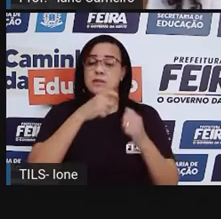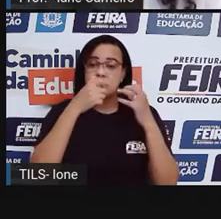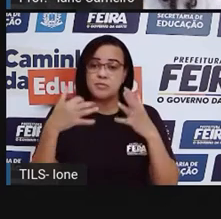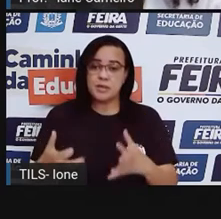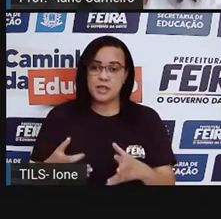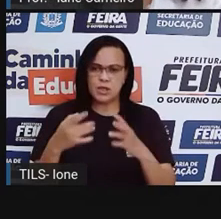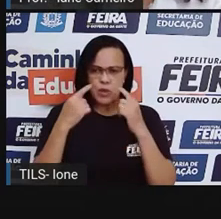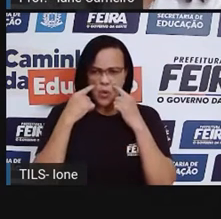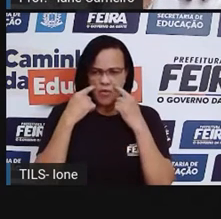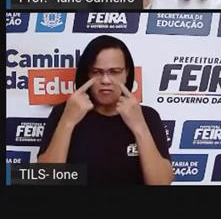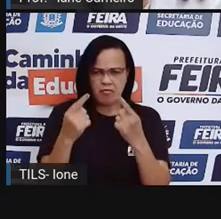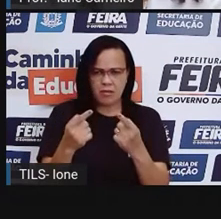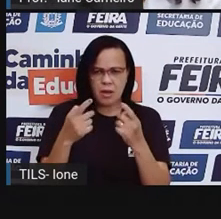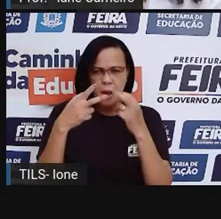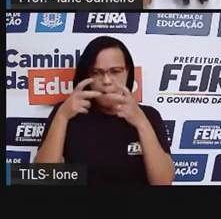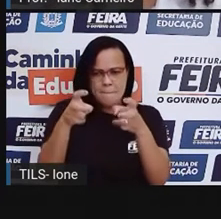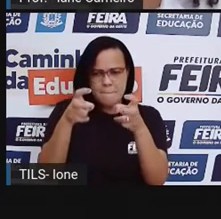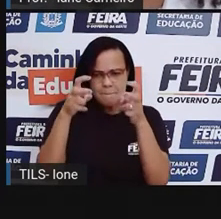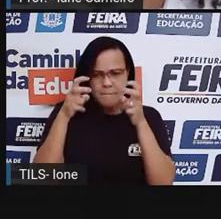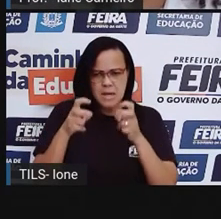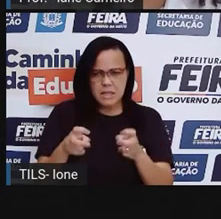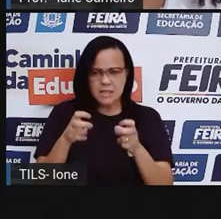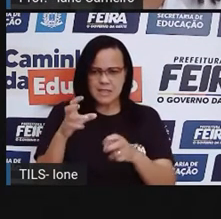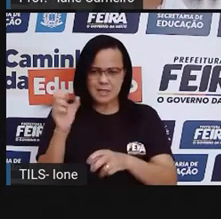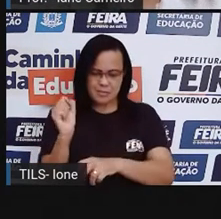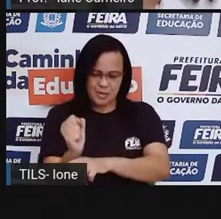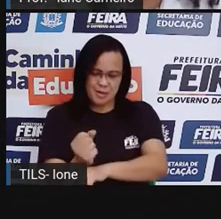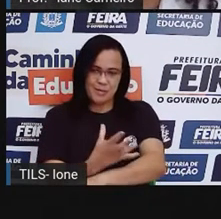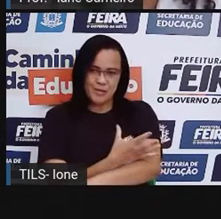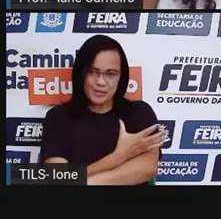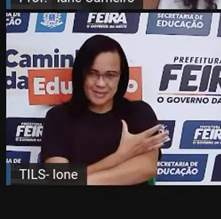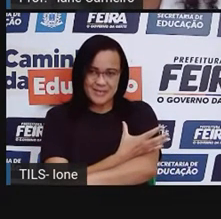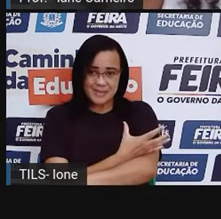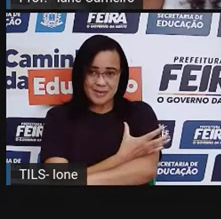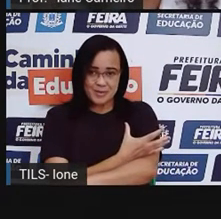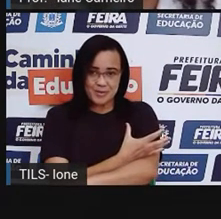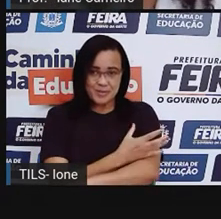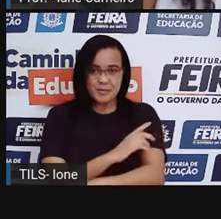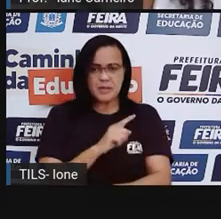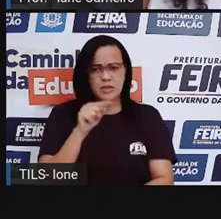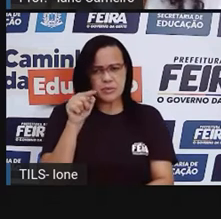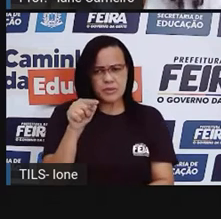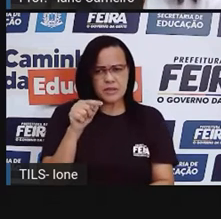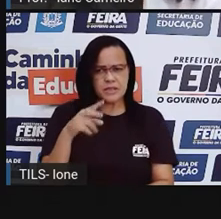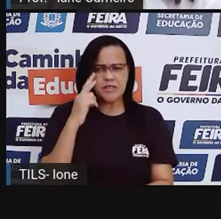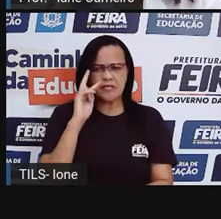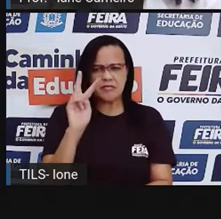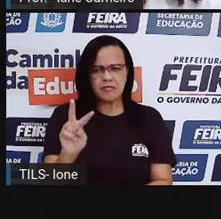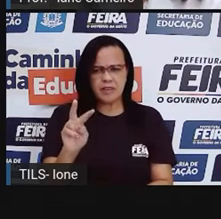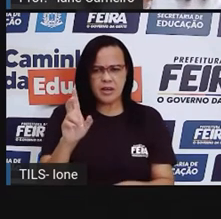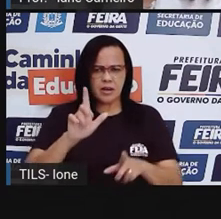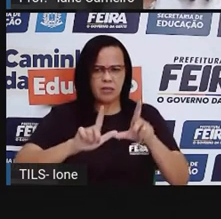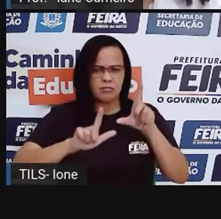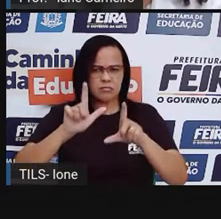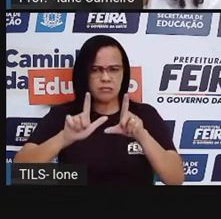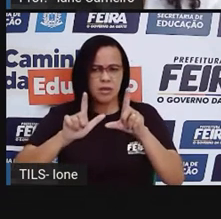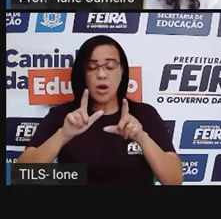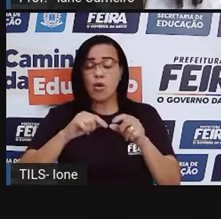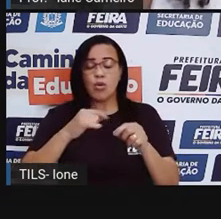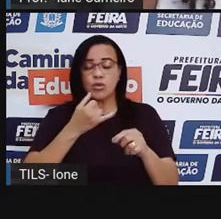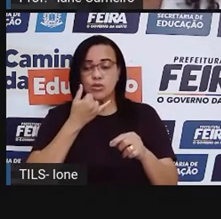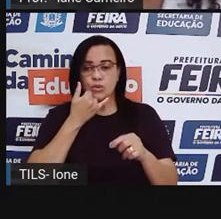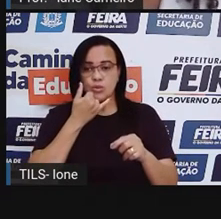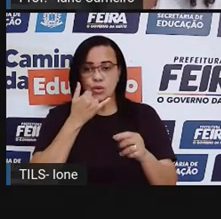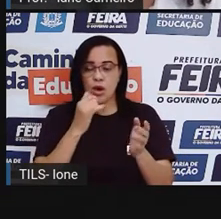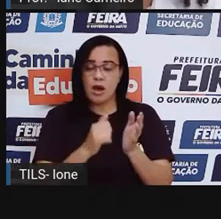emoções e os sentimentos, se você, né, pudesse dizer uma palavra, né, ao observar essa imagem, você me diria